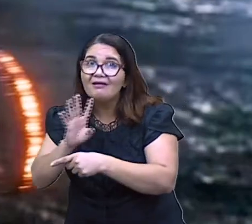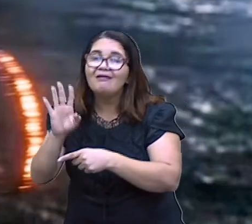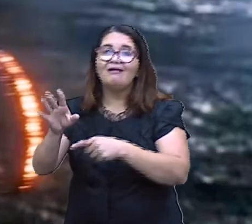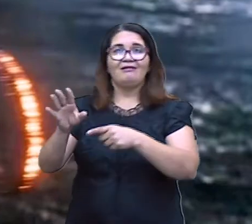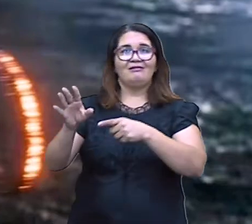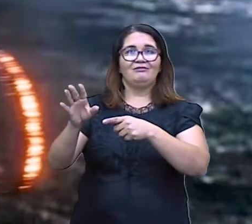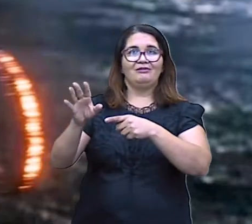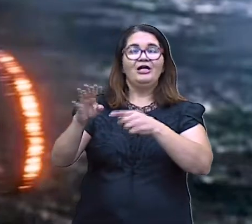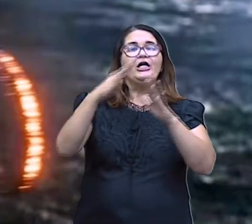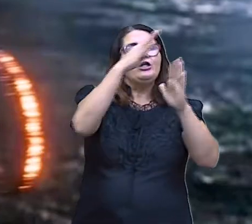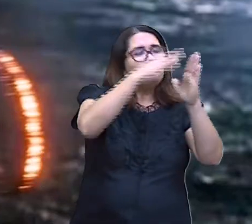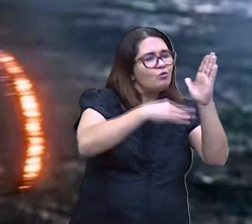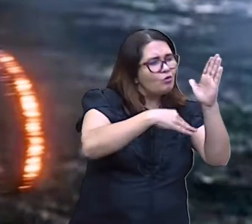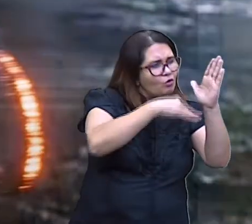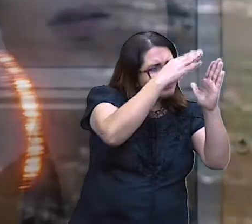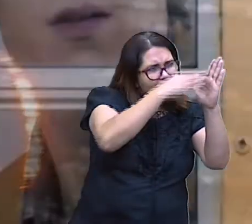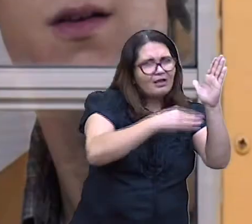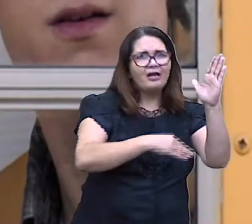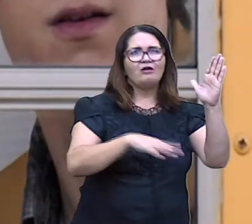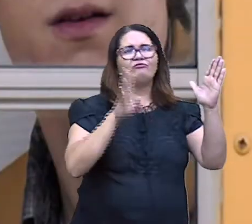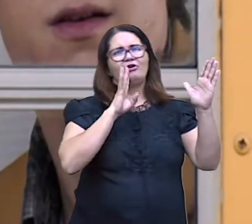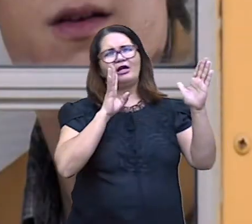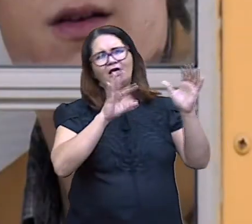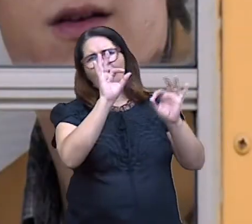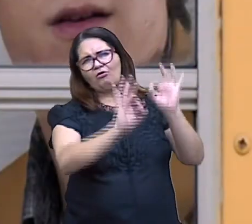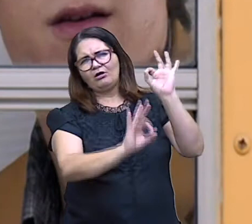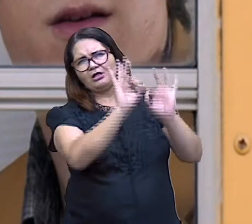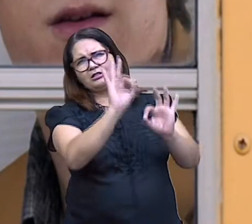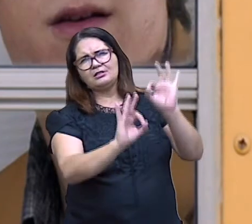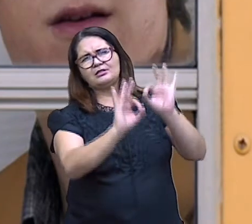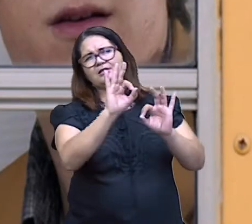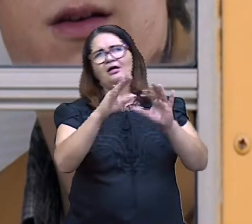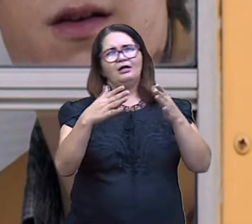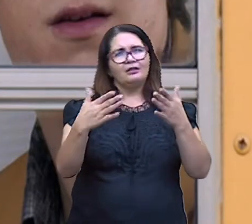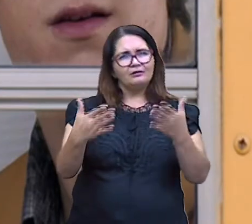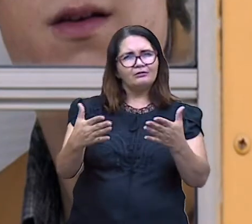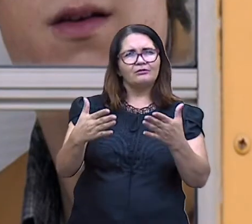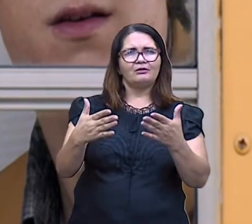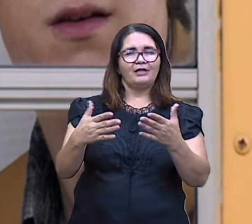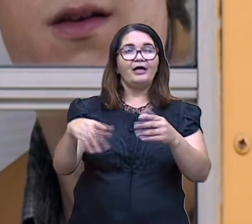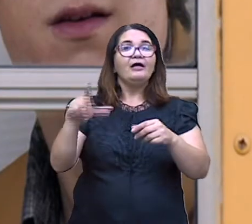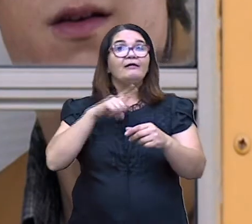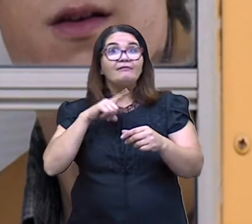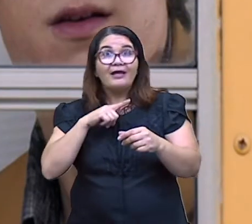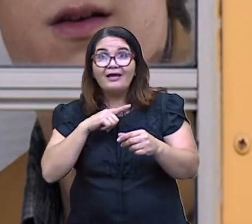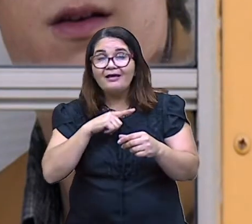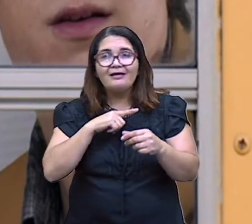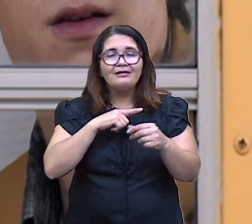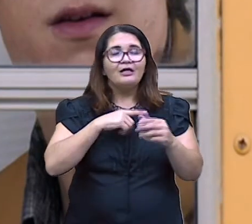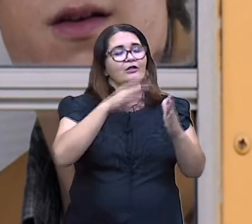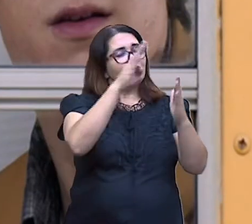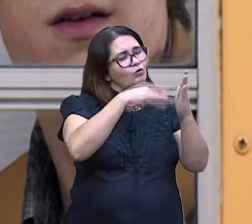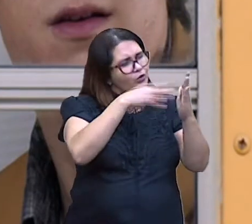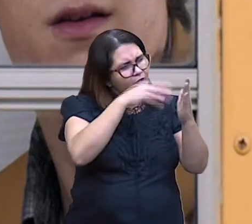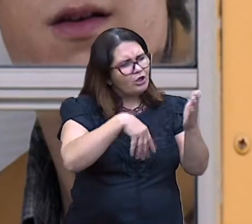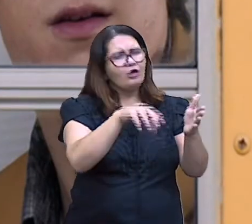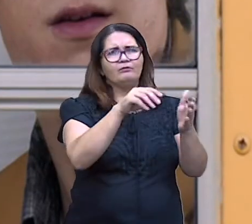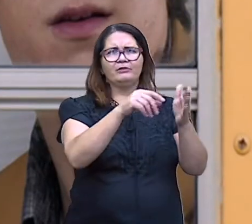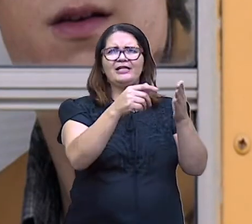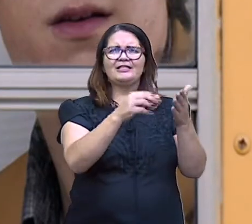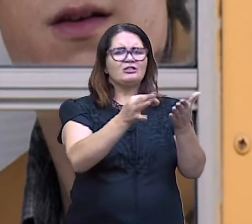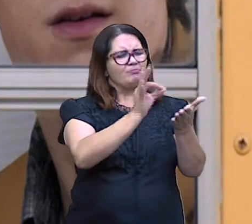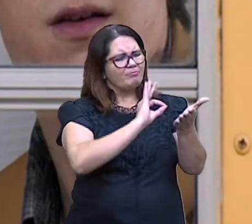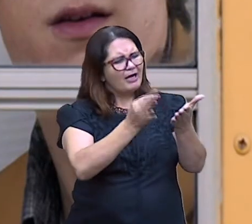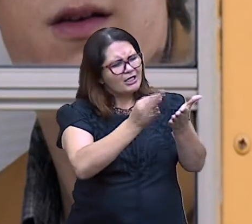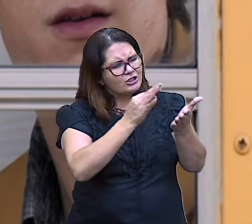uma formatação específica. Isso mesmo. A gente tem um cabeçalho, que informa o quê? O número de